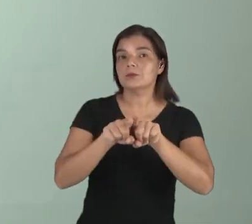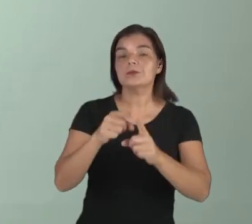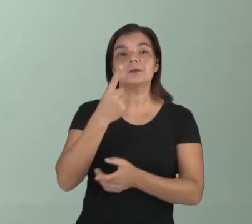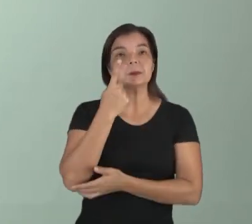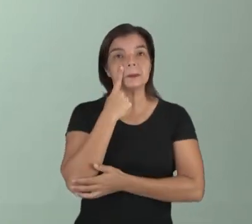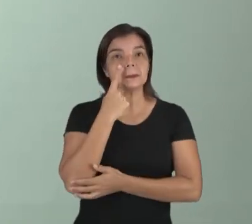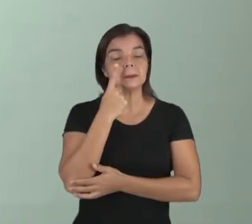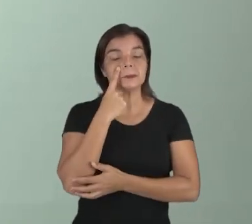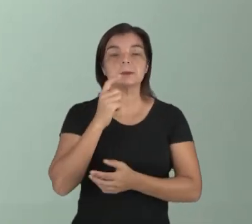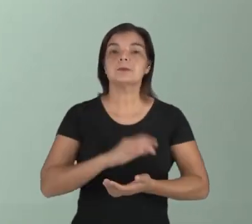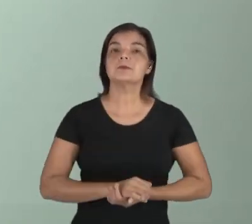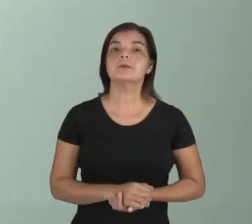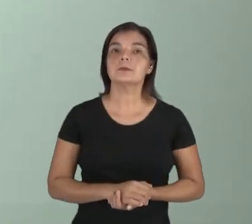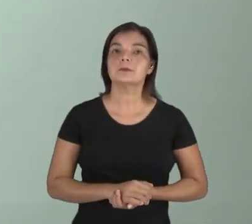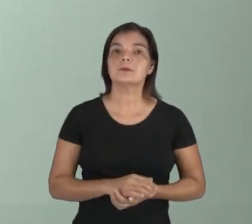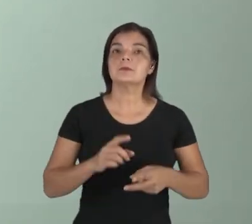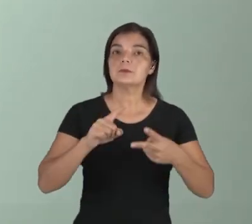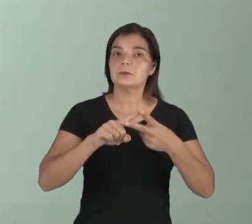vimos aí